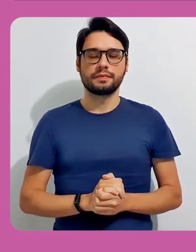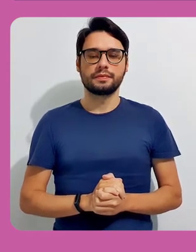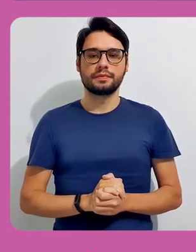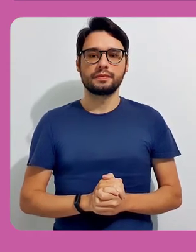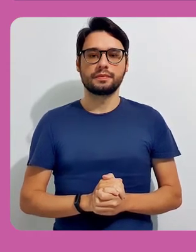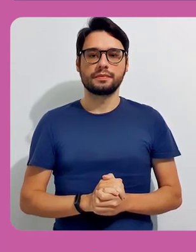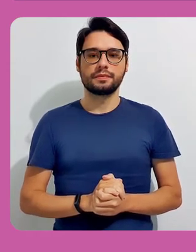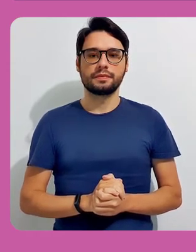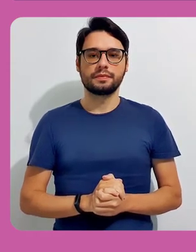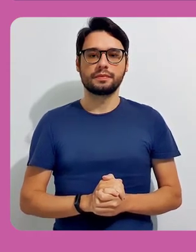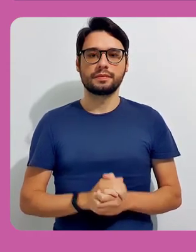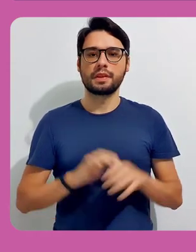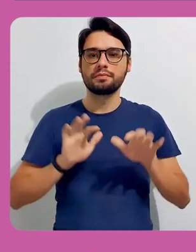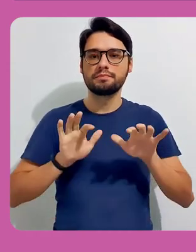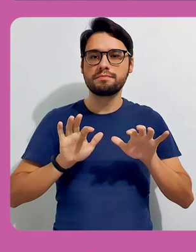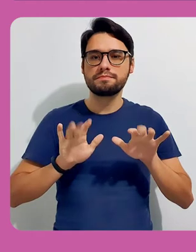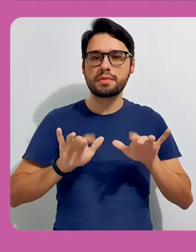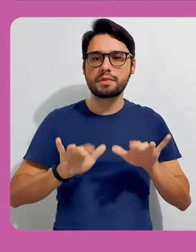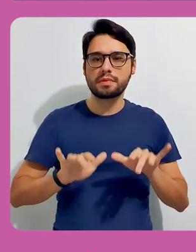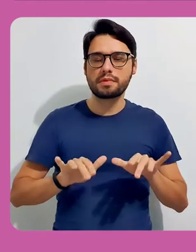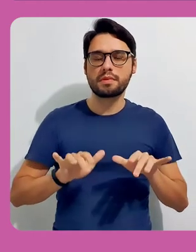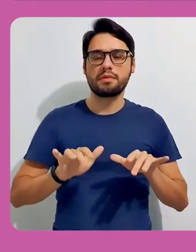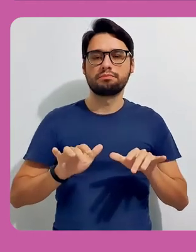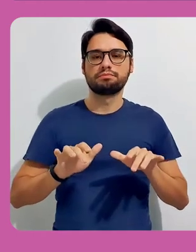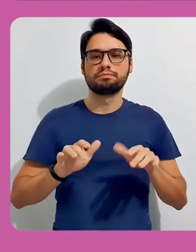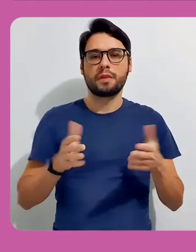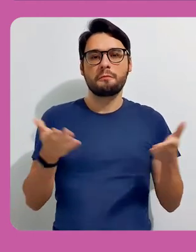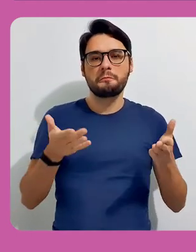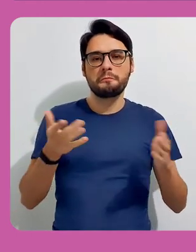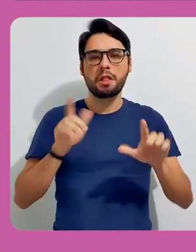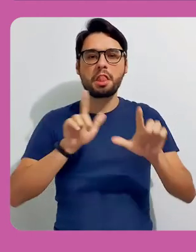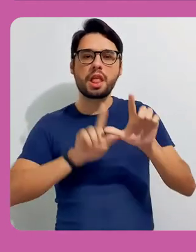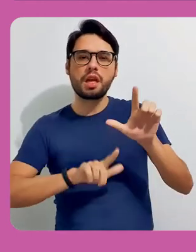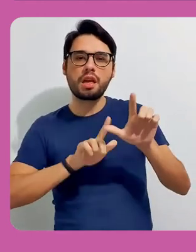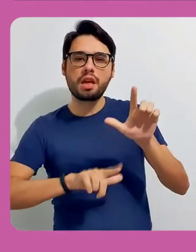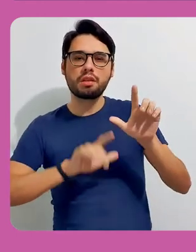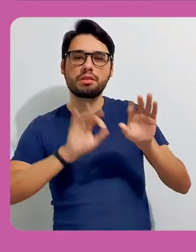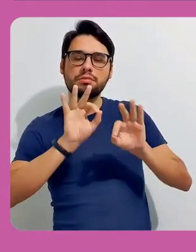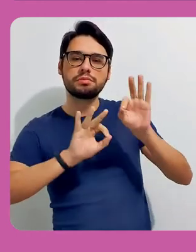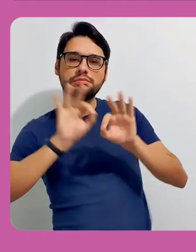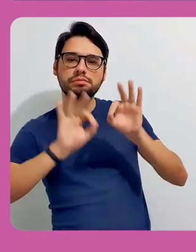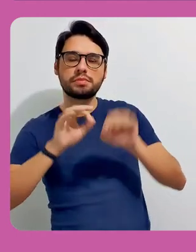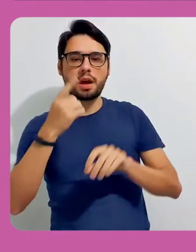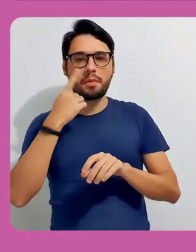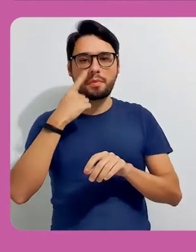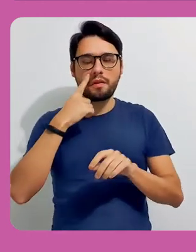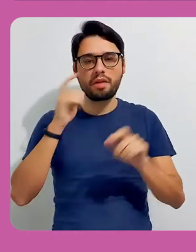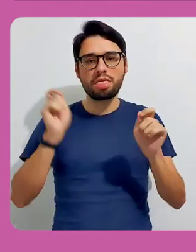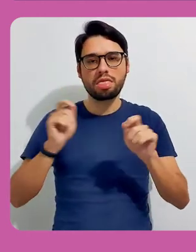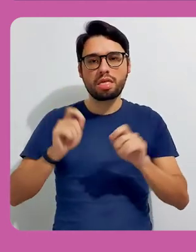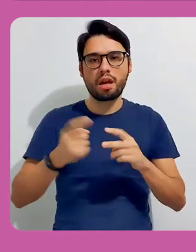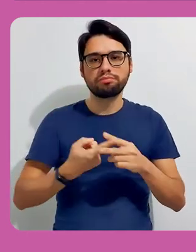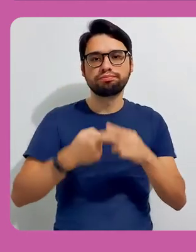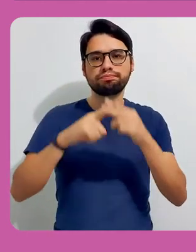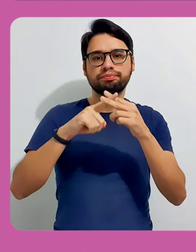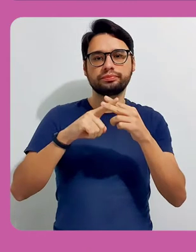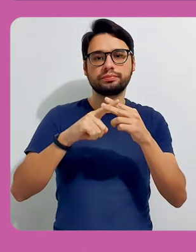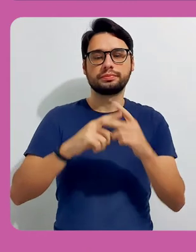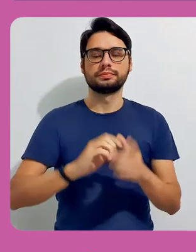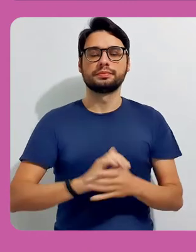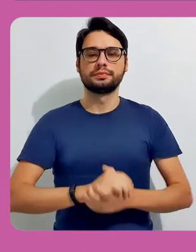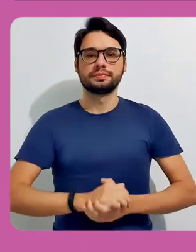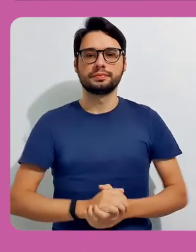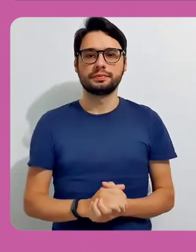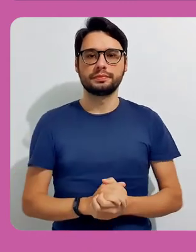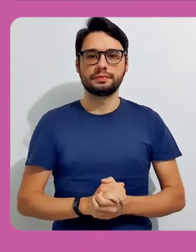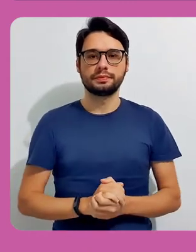o tópico um eu vou fazer uma formatação rápida aqui nele